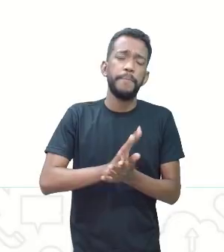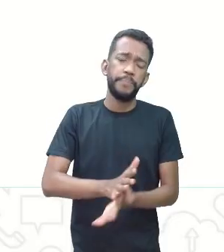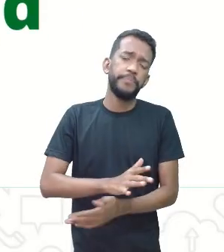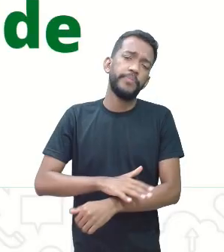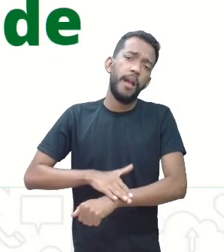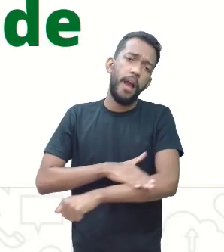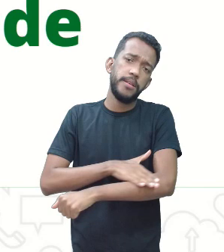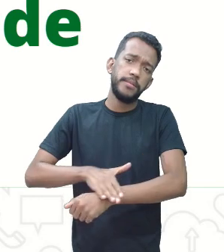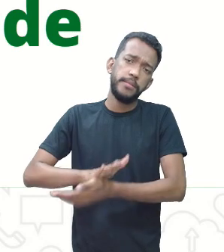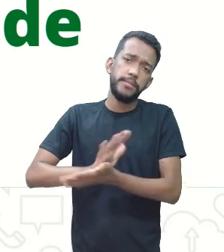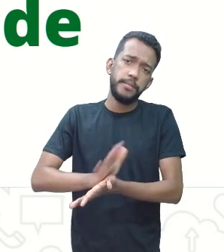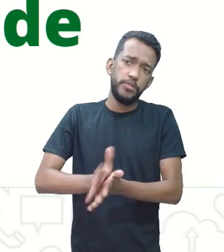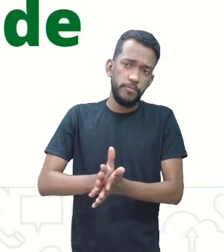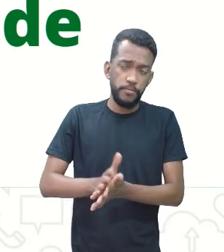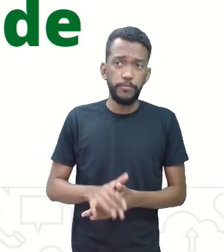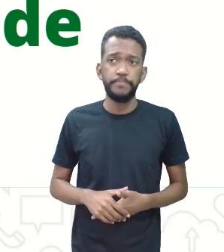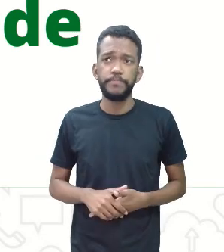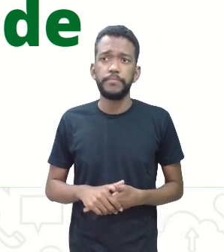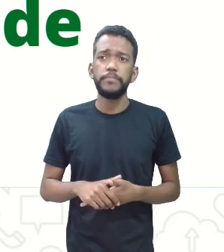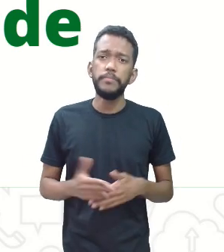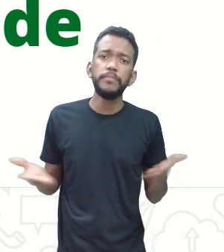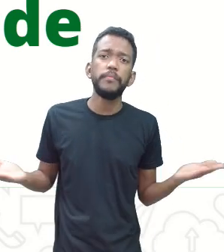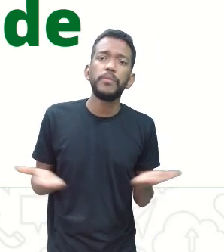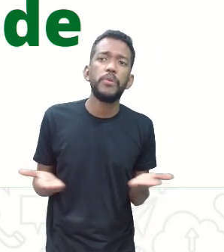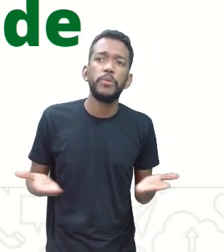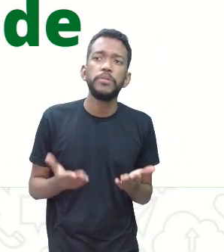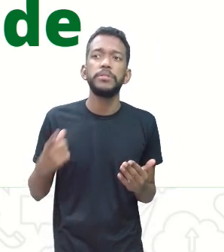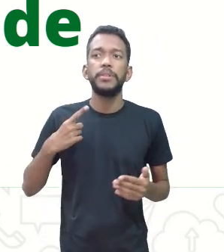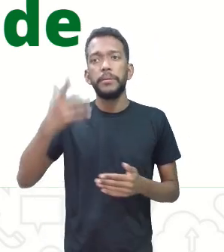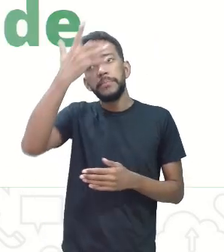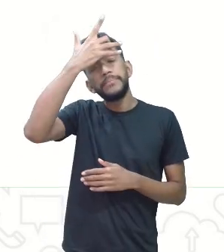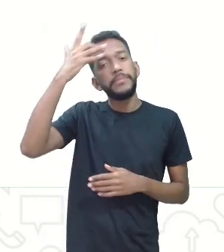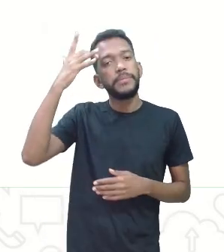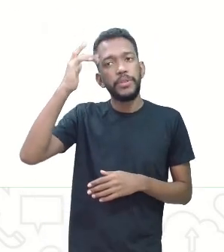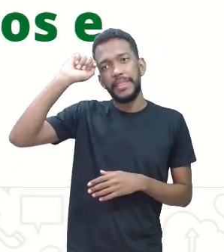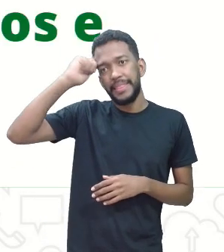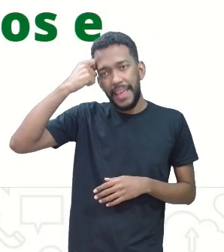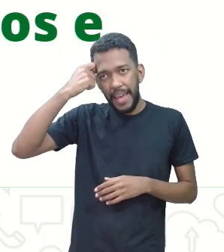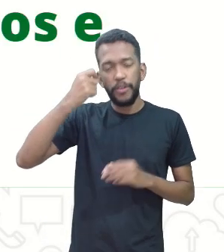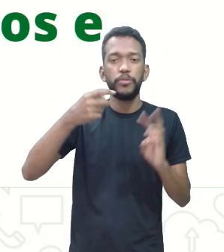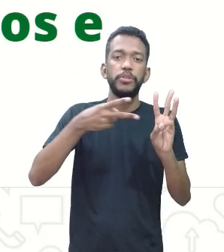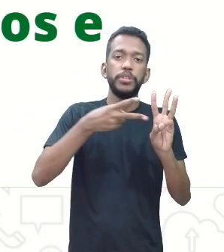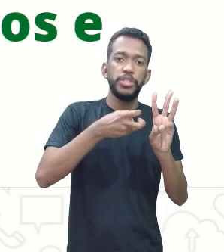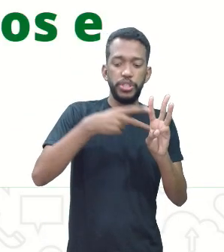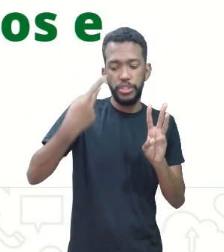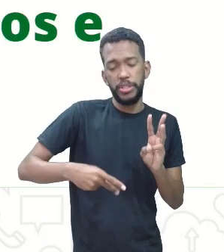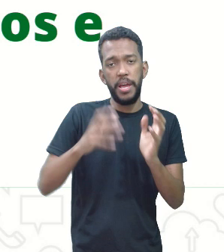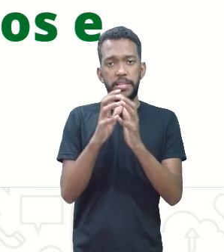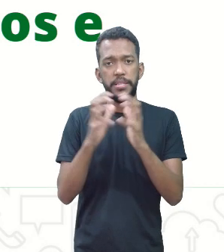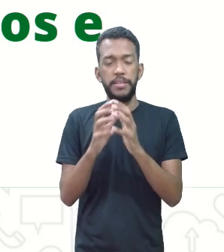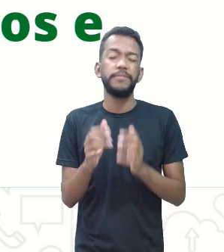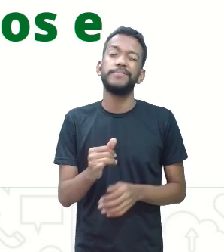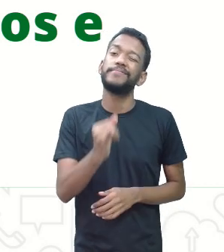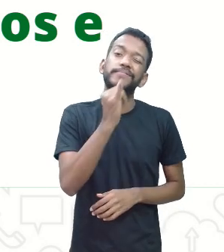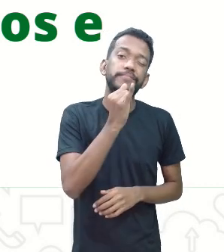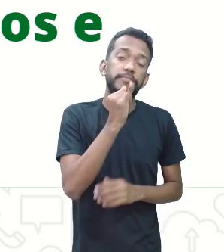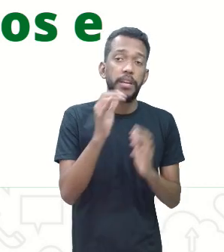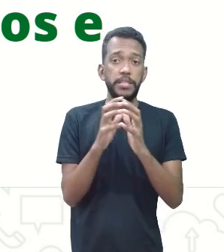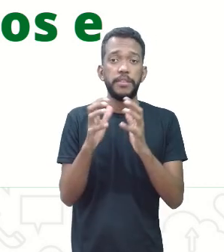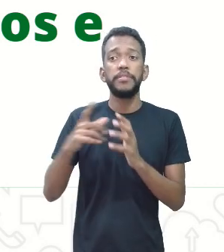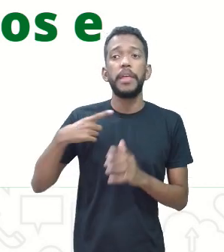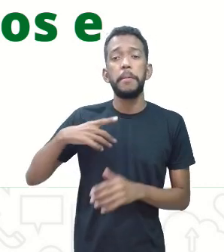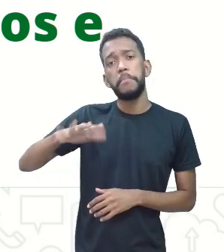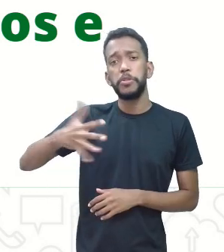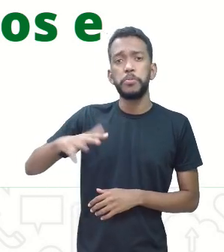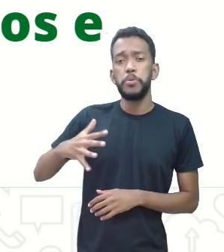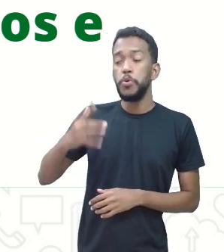E hoje, como é que é a situação de negros, né, e indígenas na cidade do Recife, por exemplo? Recife tem mais ou menos